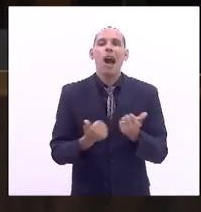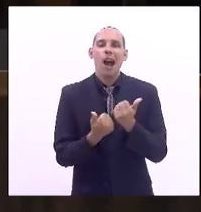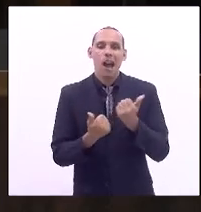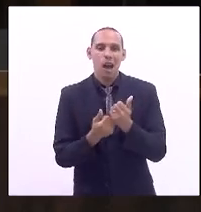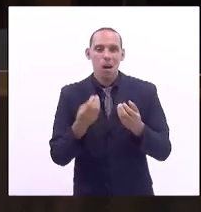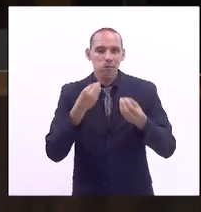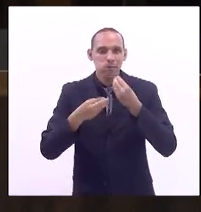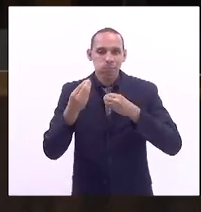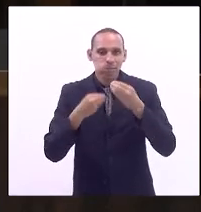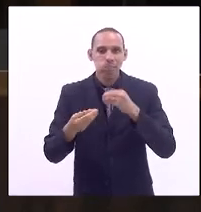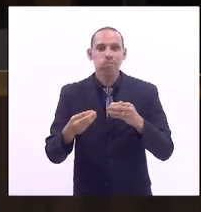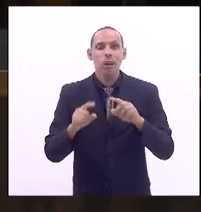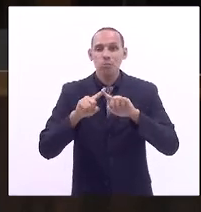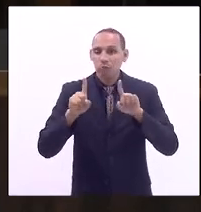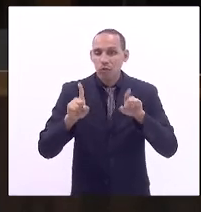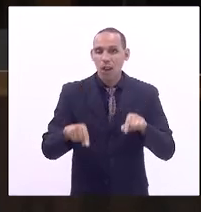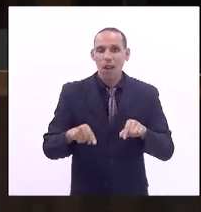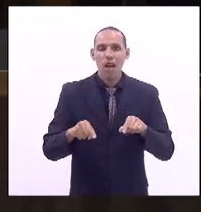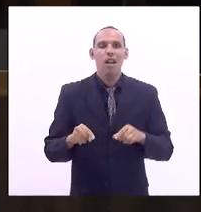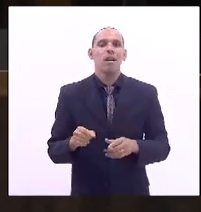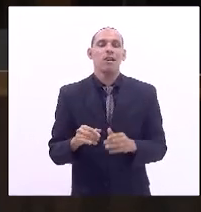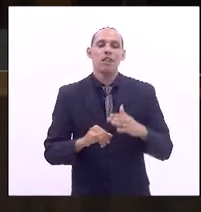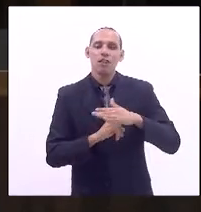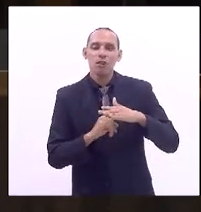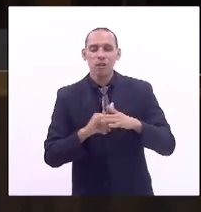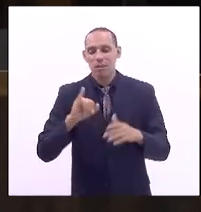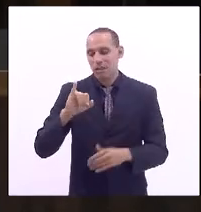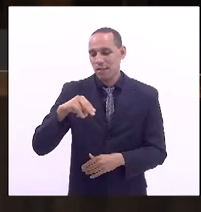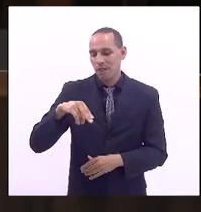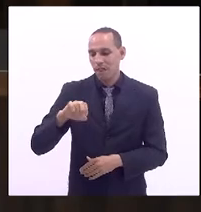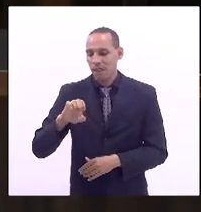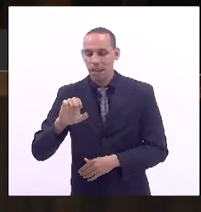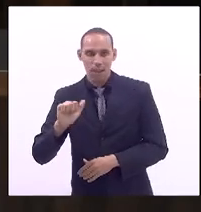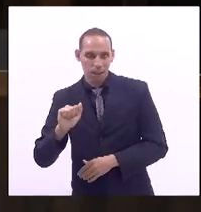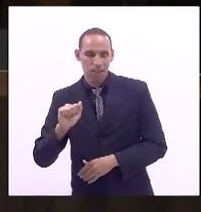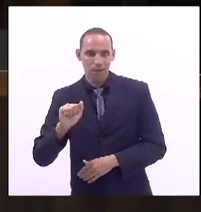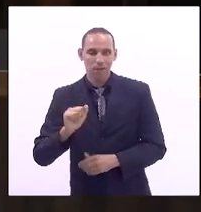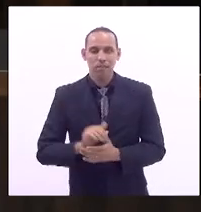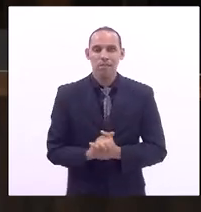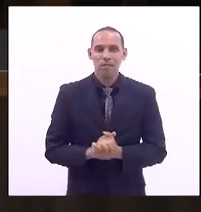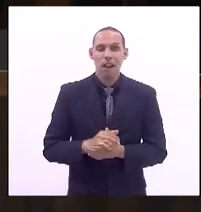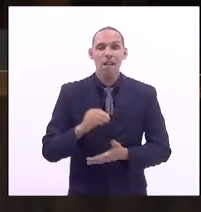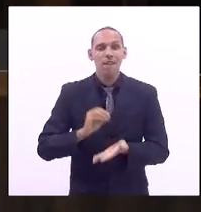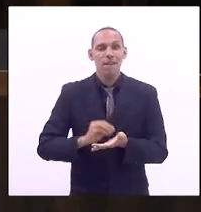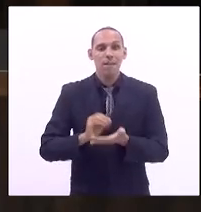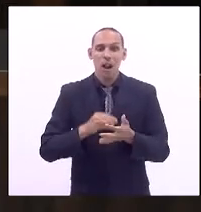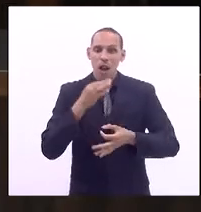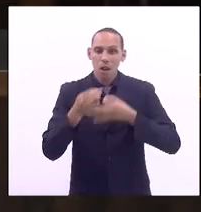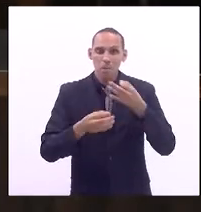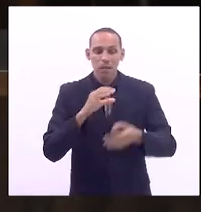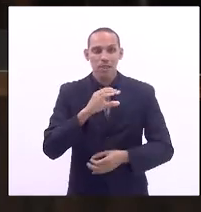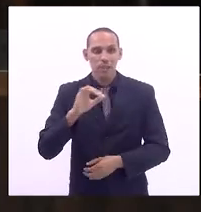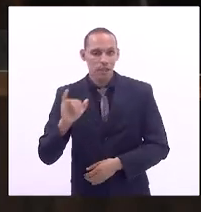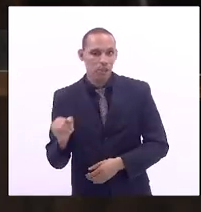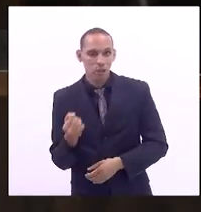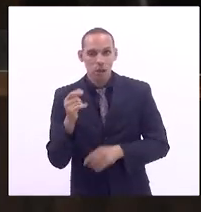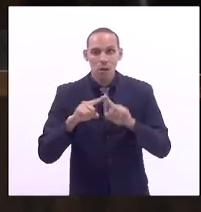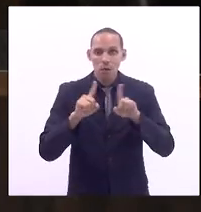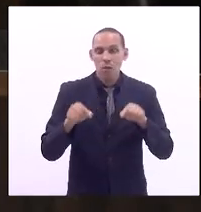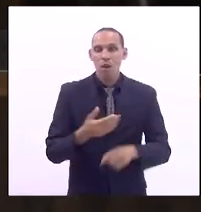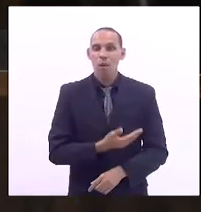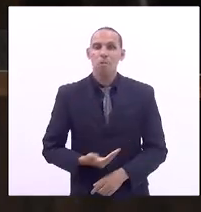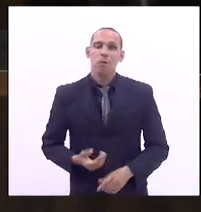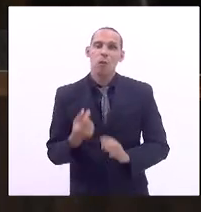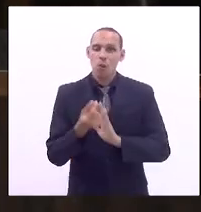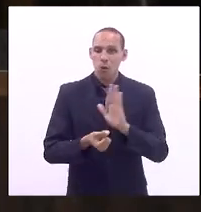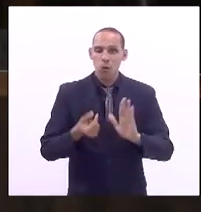dos Servidores do Instituto Estadual do ambiente Inea e da outra Providência dependendo de pareceres das comissões quais são Justiça servidores públicos o